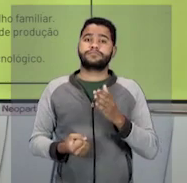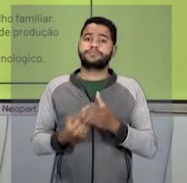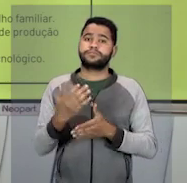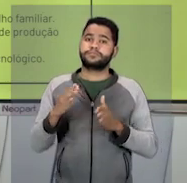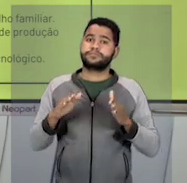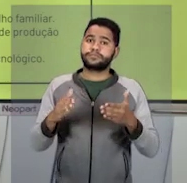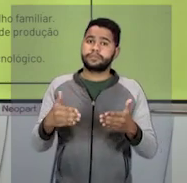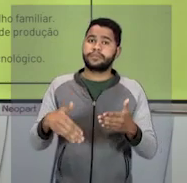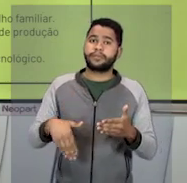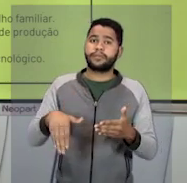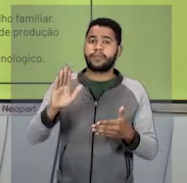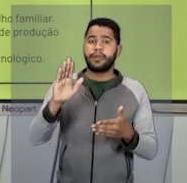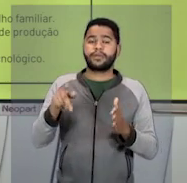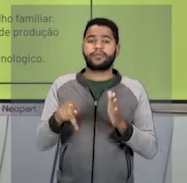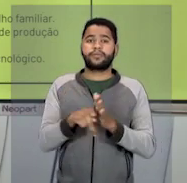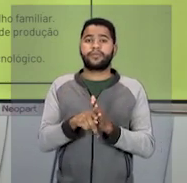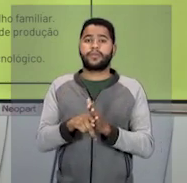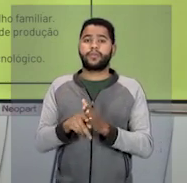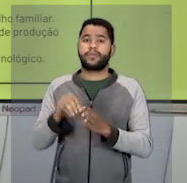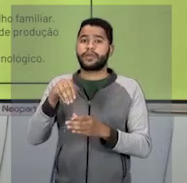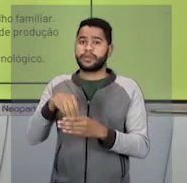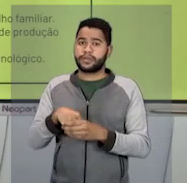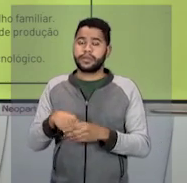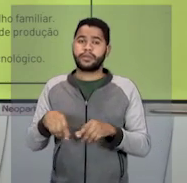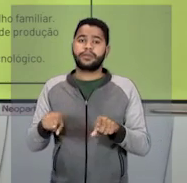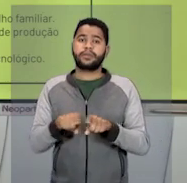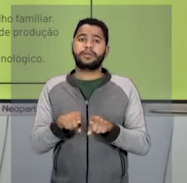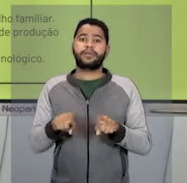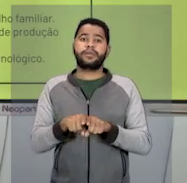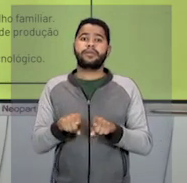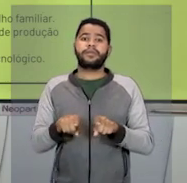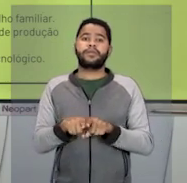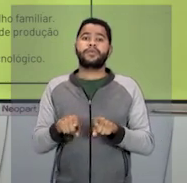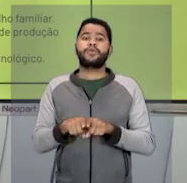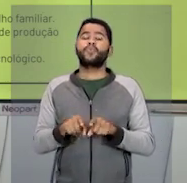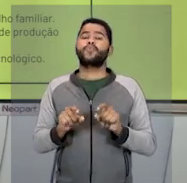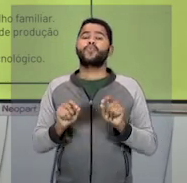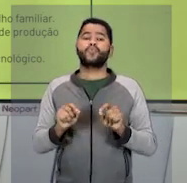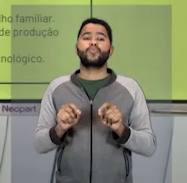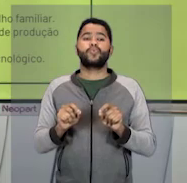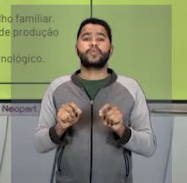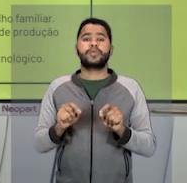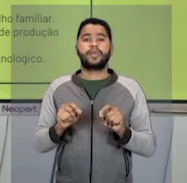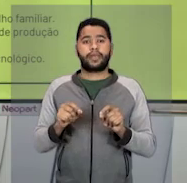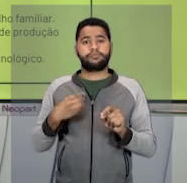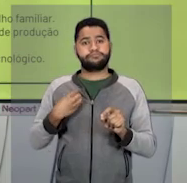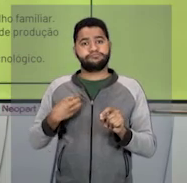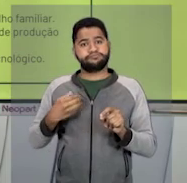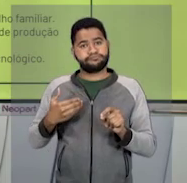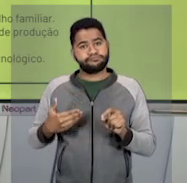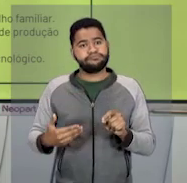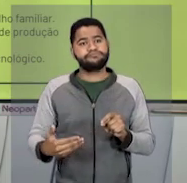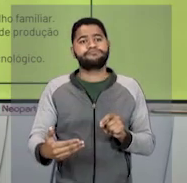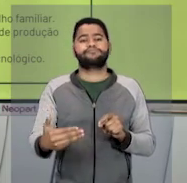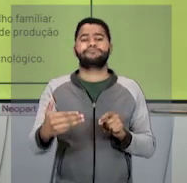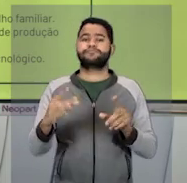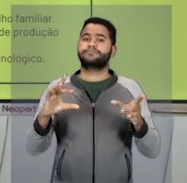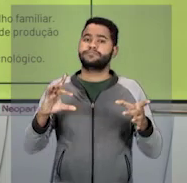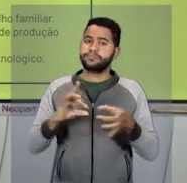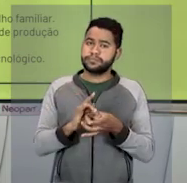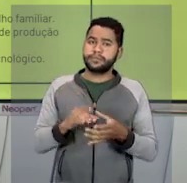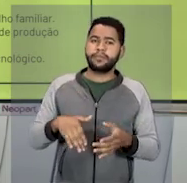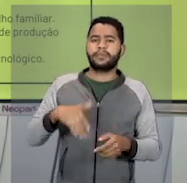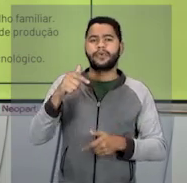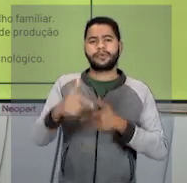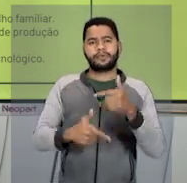voltada mais para abastecimento interno e para a chamada subsistência, ok? Associada mais ao